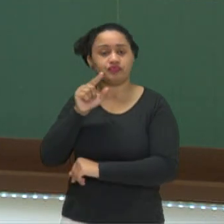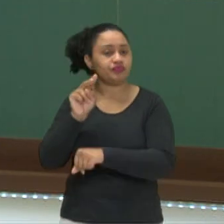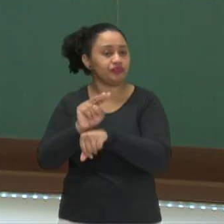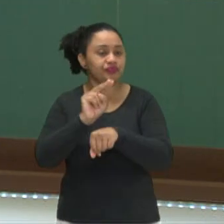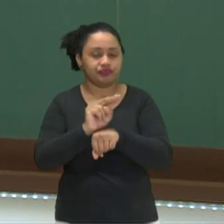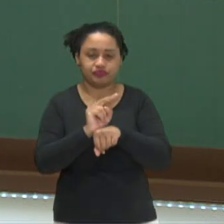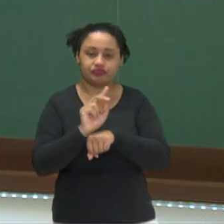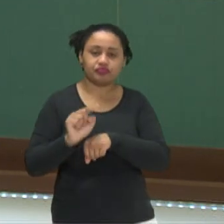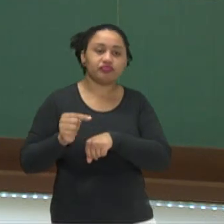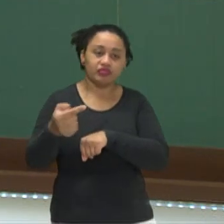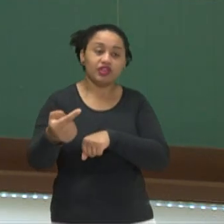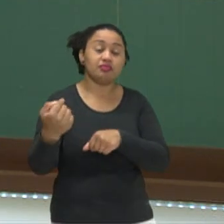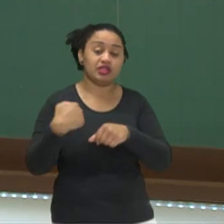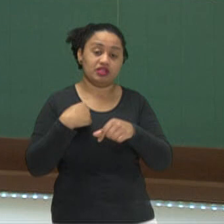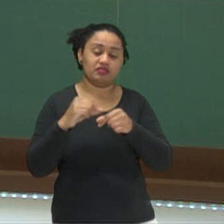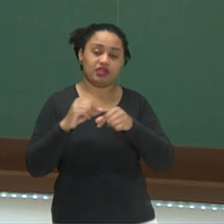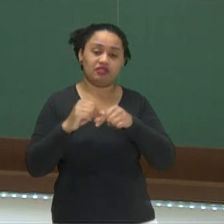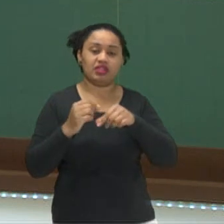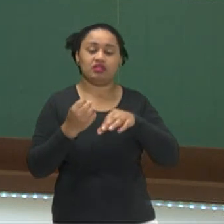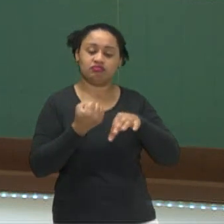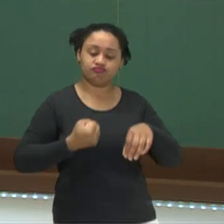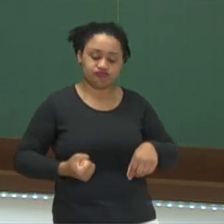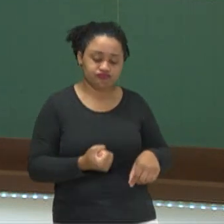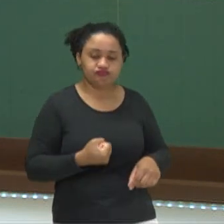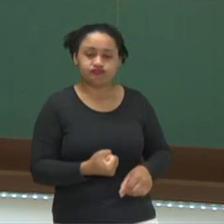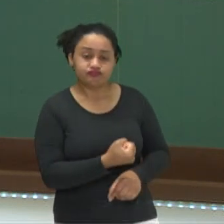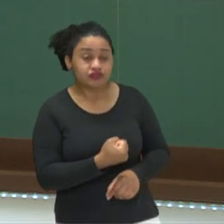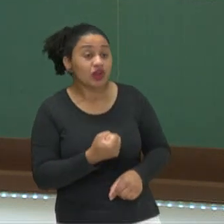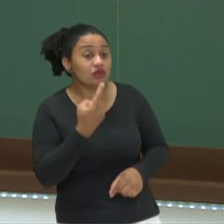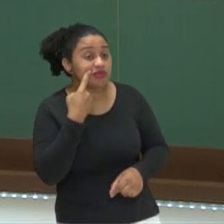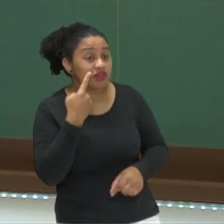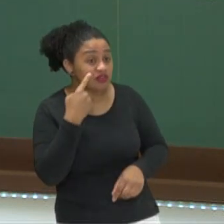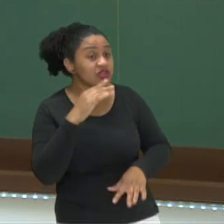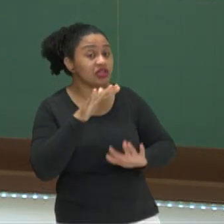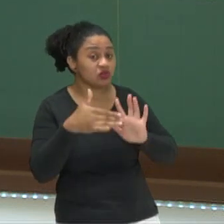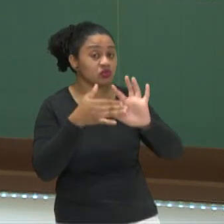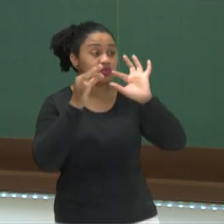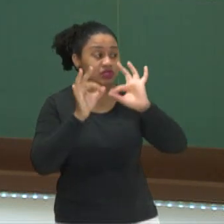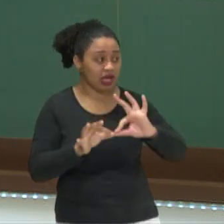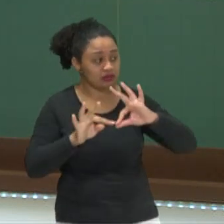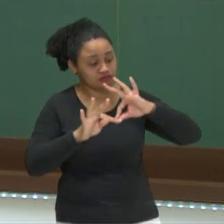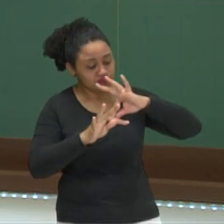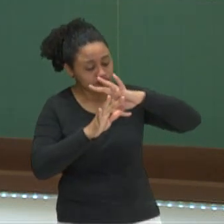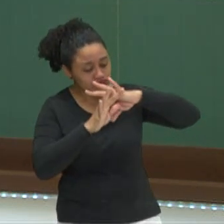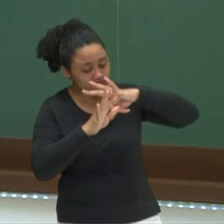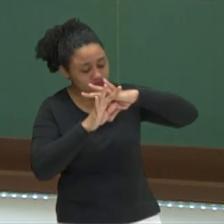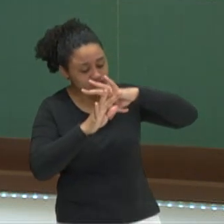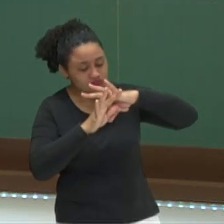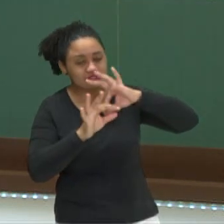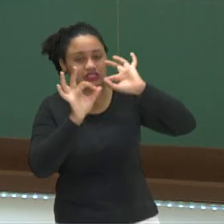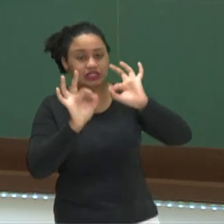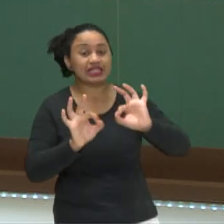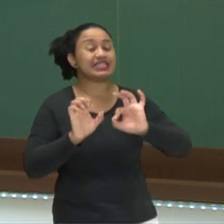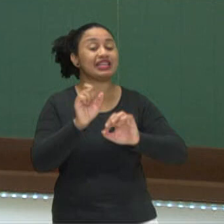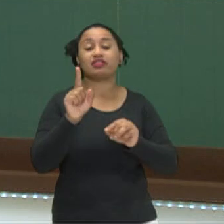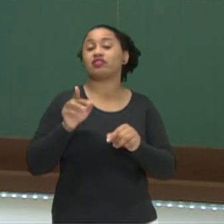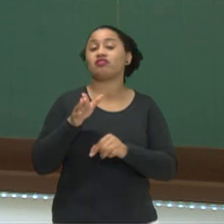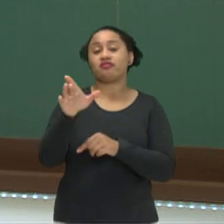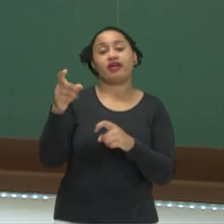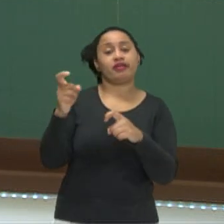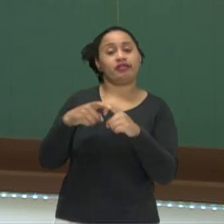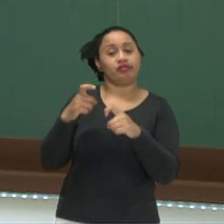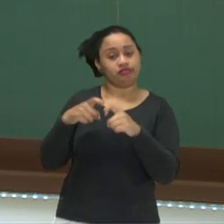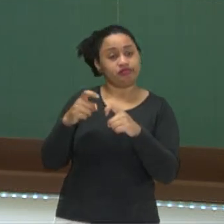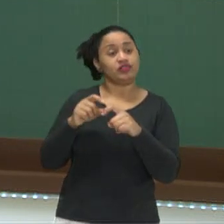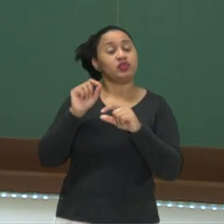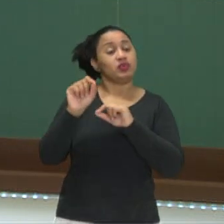ela precisa fazer ecografias, ultrassom, para ver se ele está bem posicionado. Se ela não for fazer,